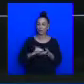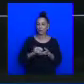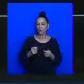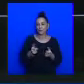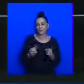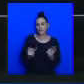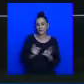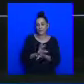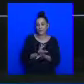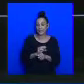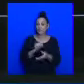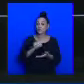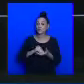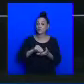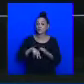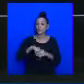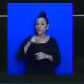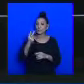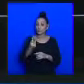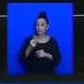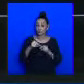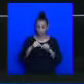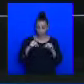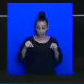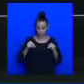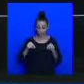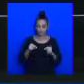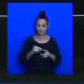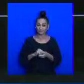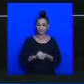muito pouco, faltam só 2 números deste globo.